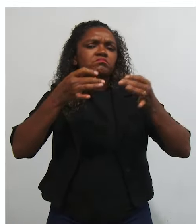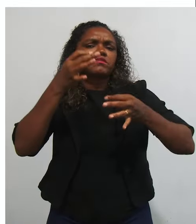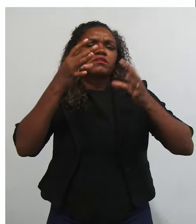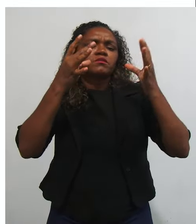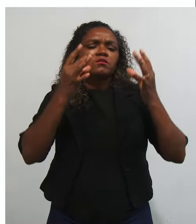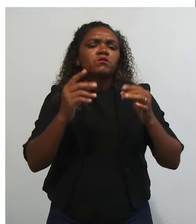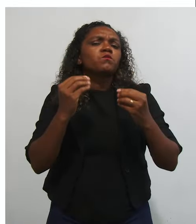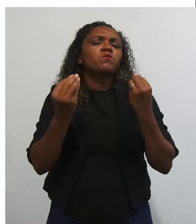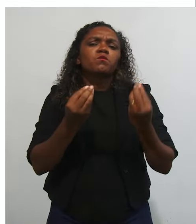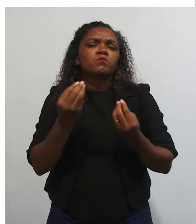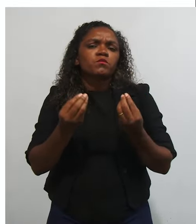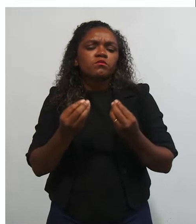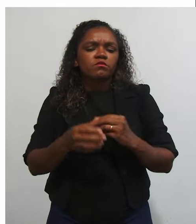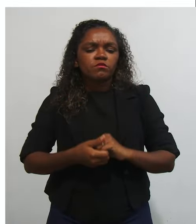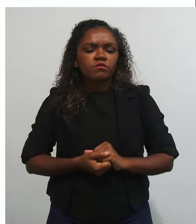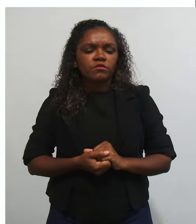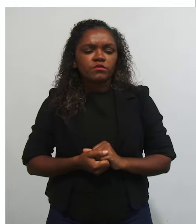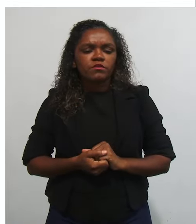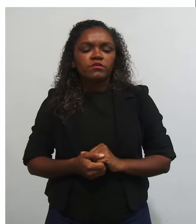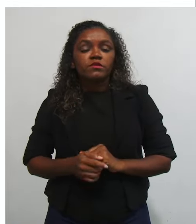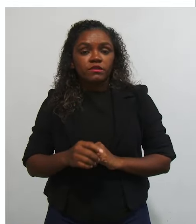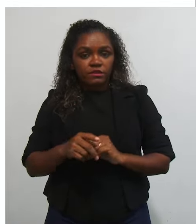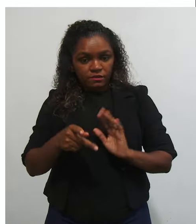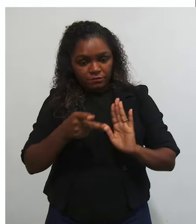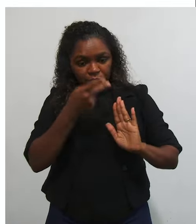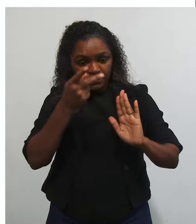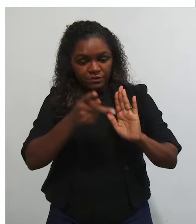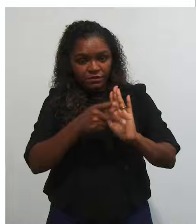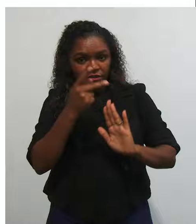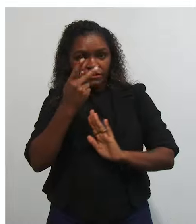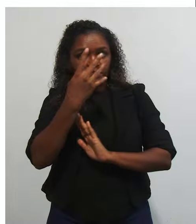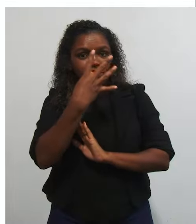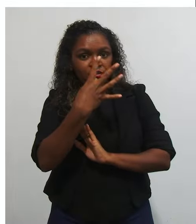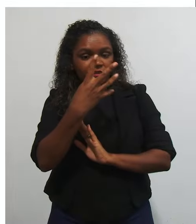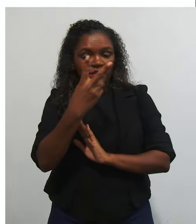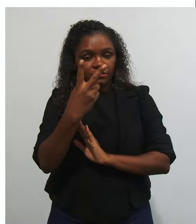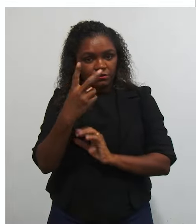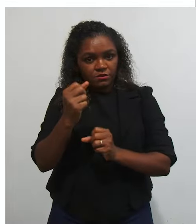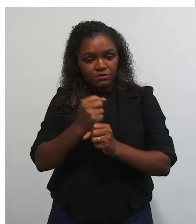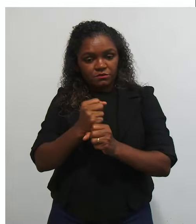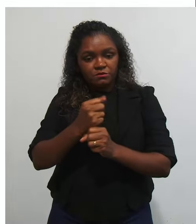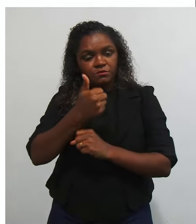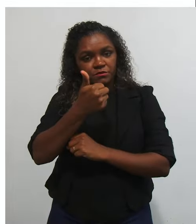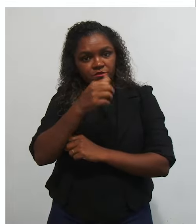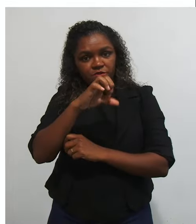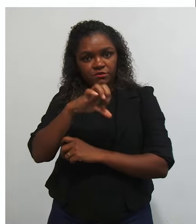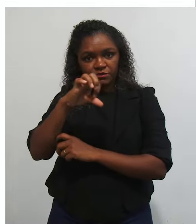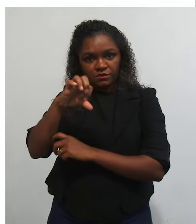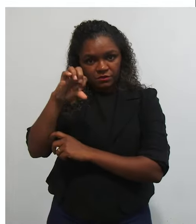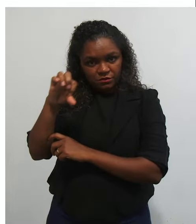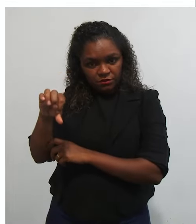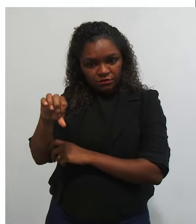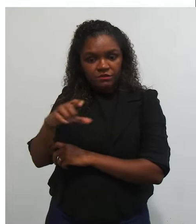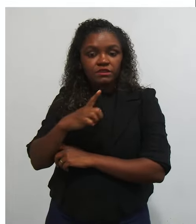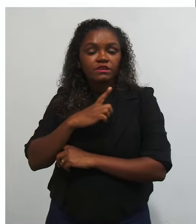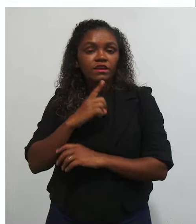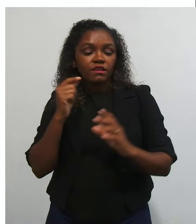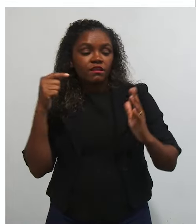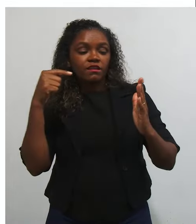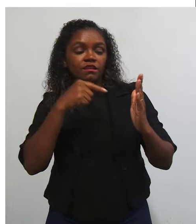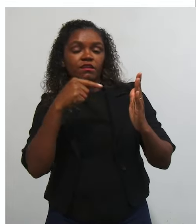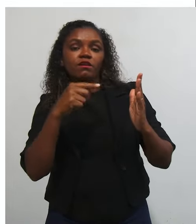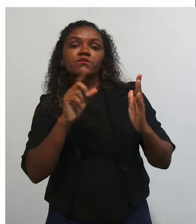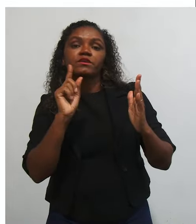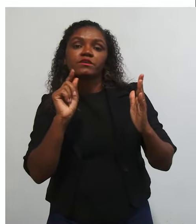colocarem aí no Google, portaria 42 de 99, vai estar falando que as